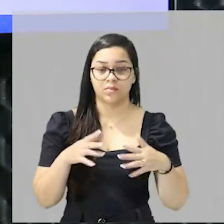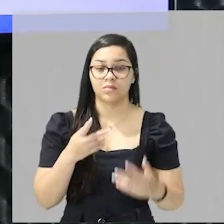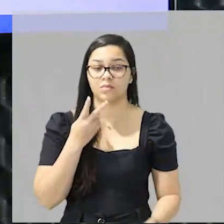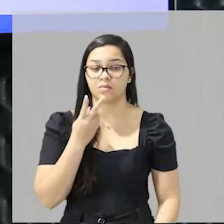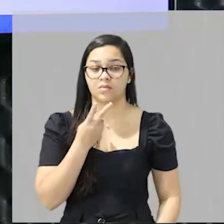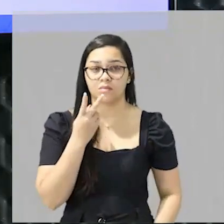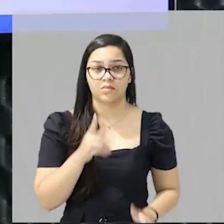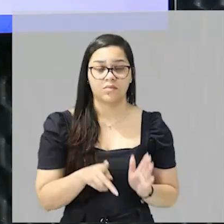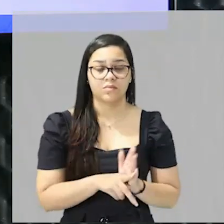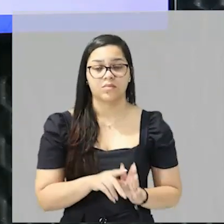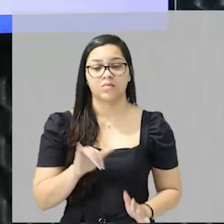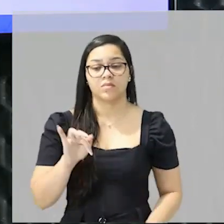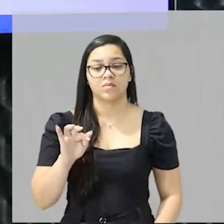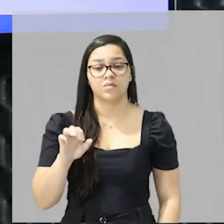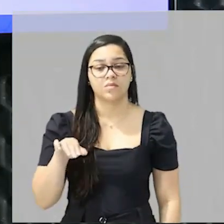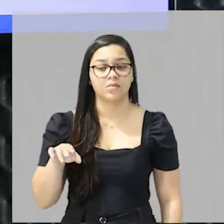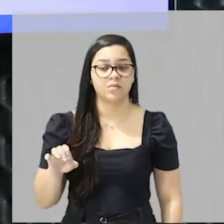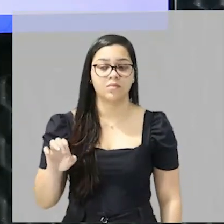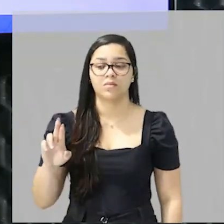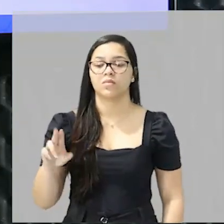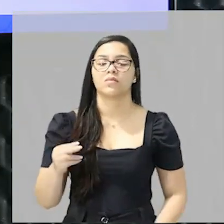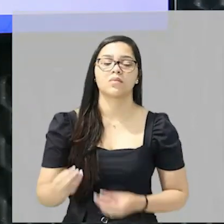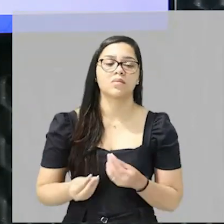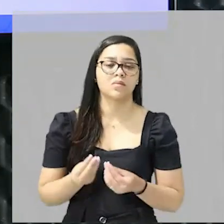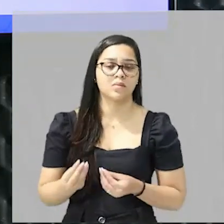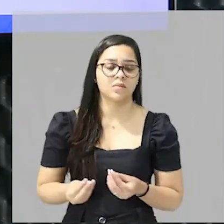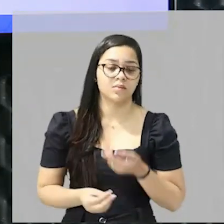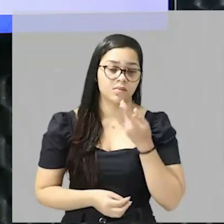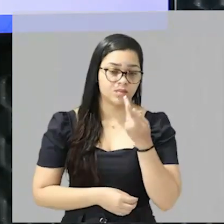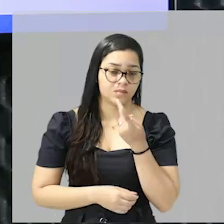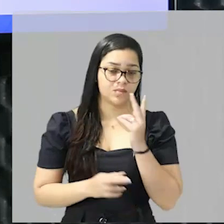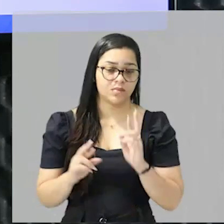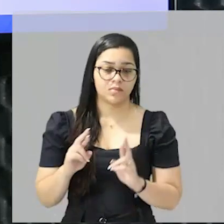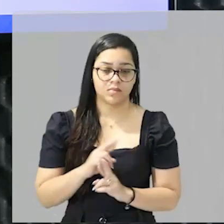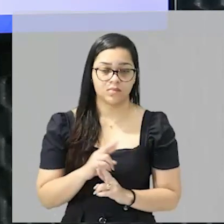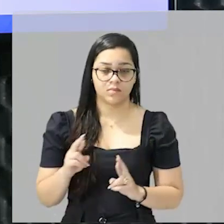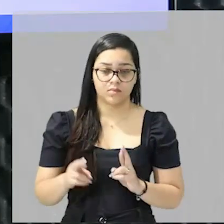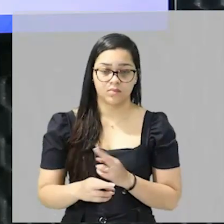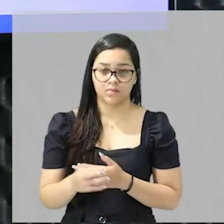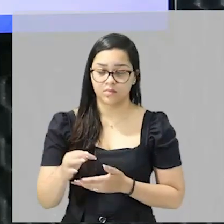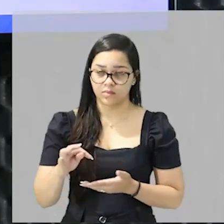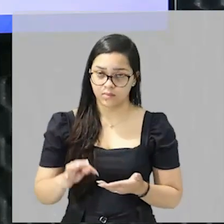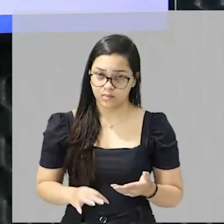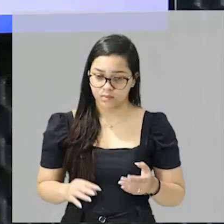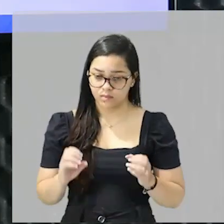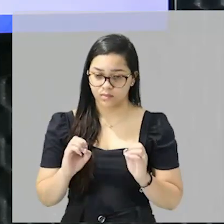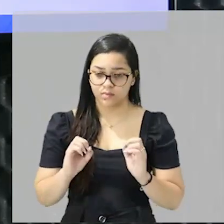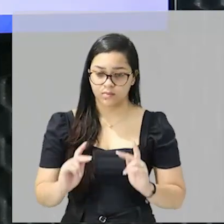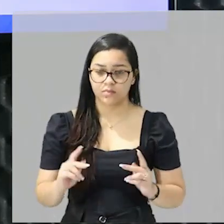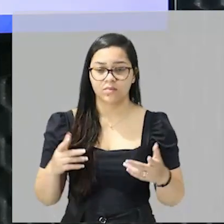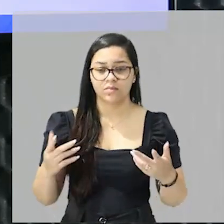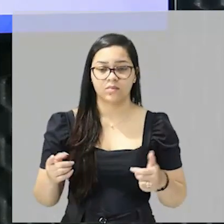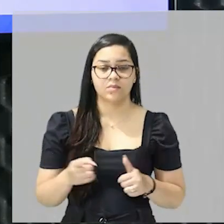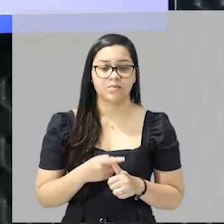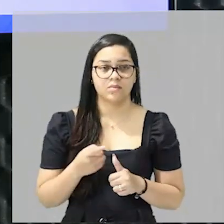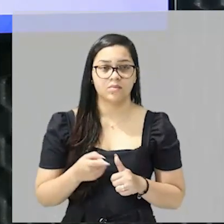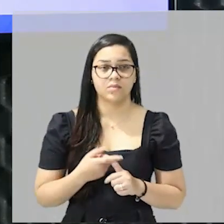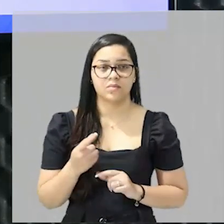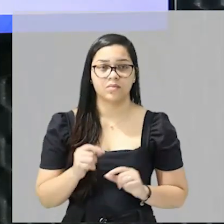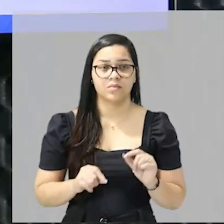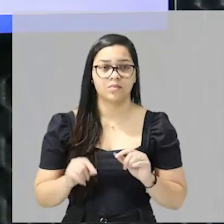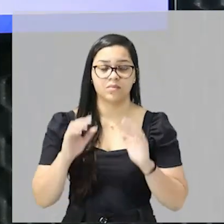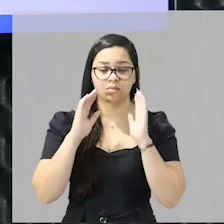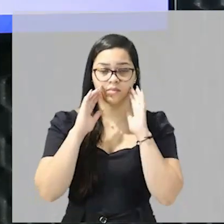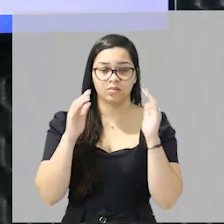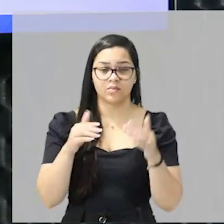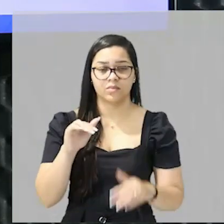da Ifemelo, como que a Ifemelo se posiciona no texto, tá? Então, a gente tem o primeiro parágrafo com foco na